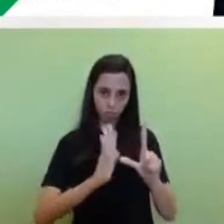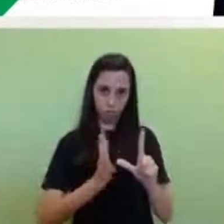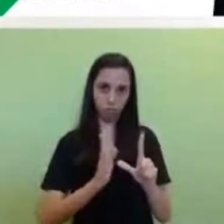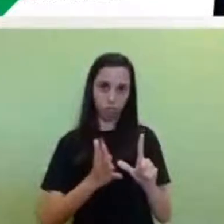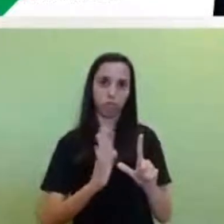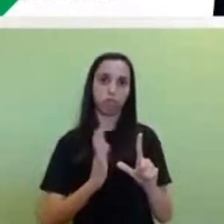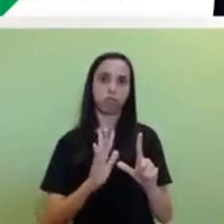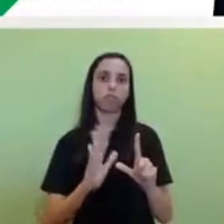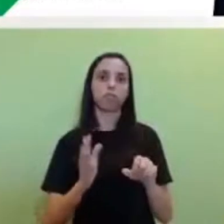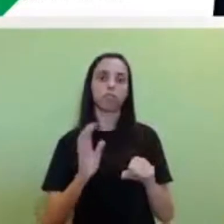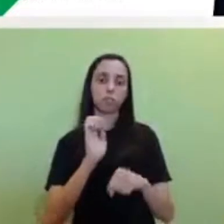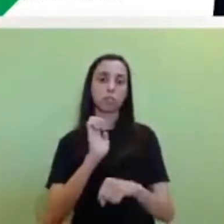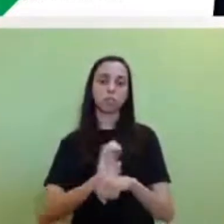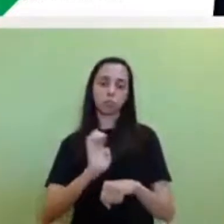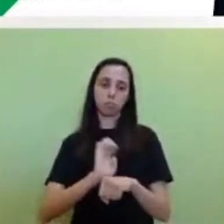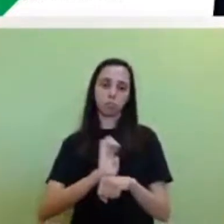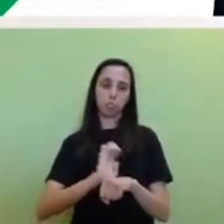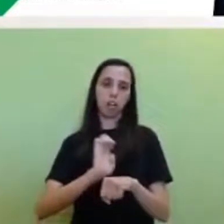eu estou estagiando,